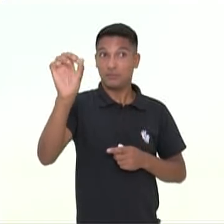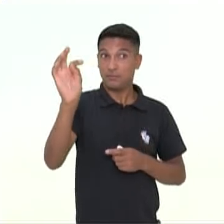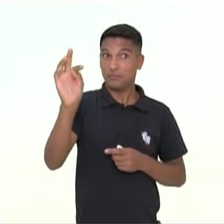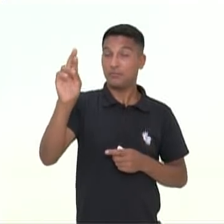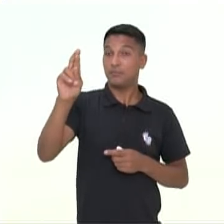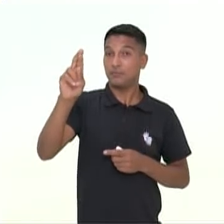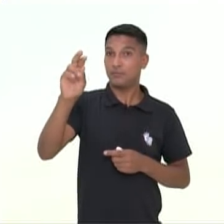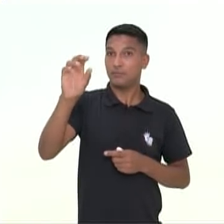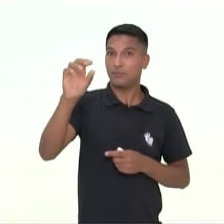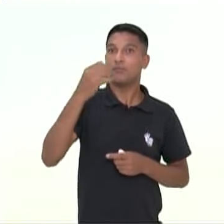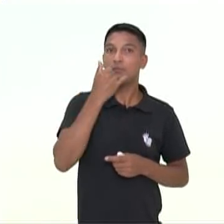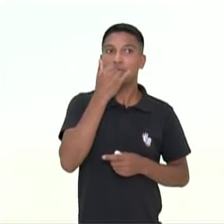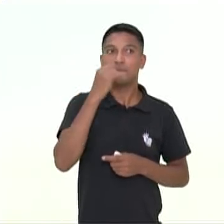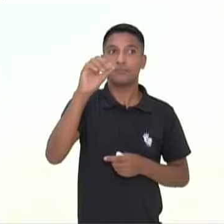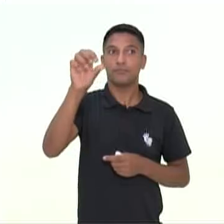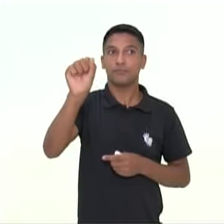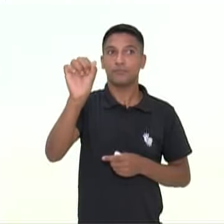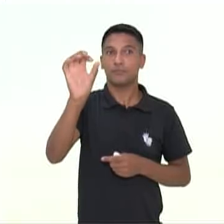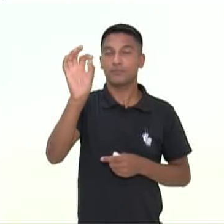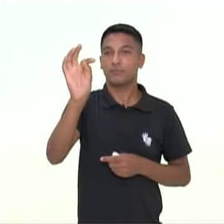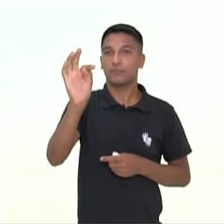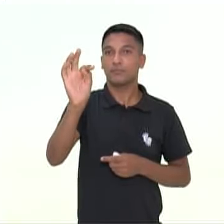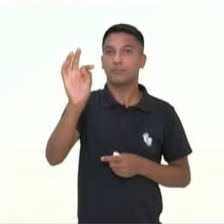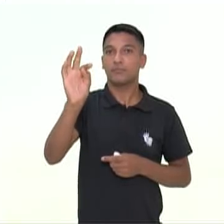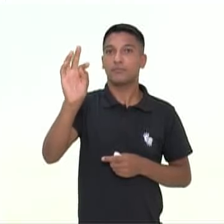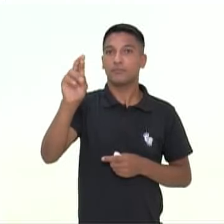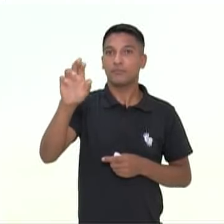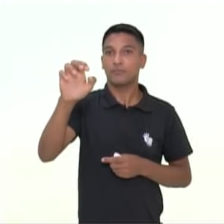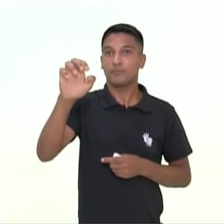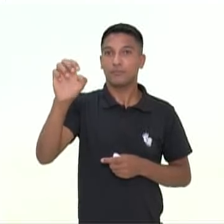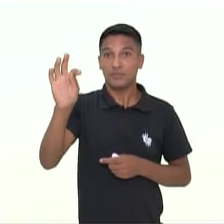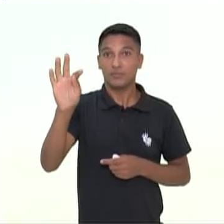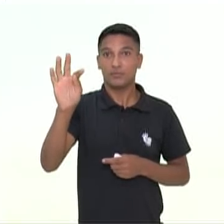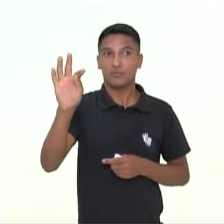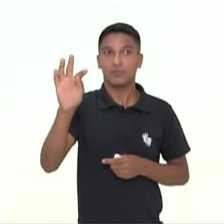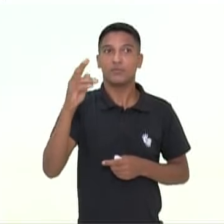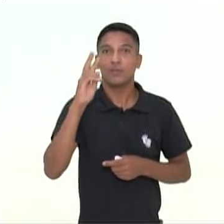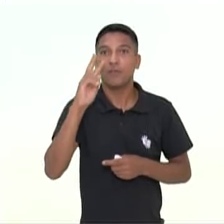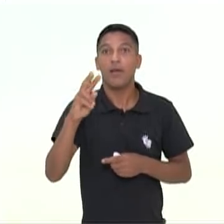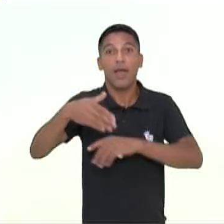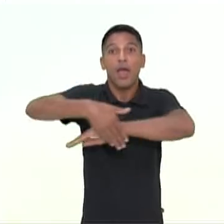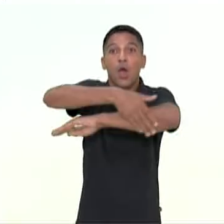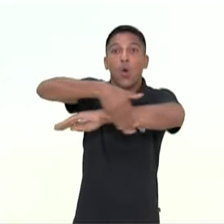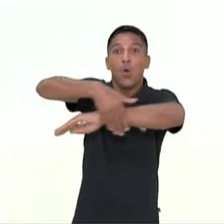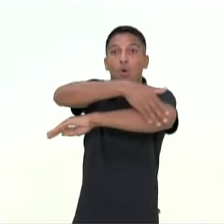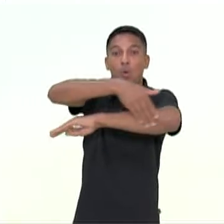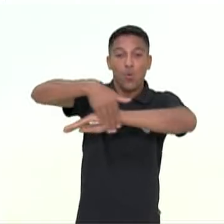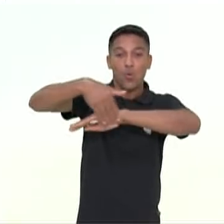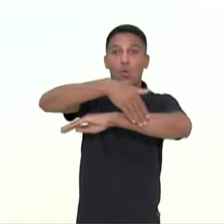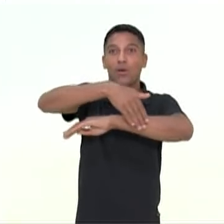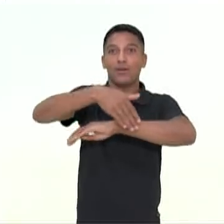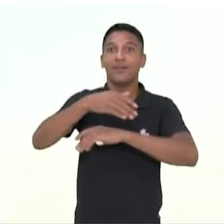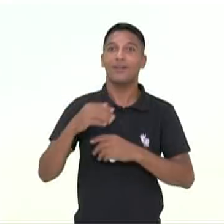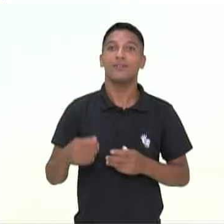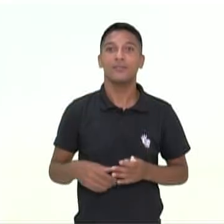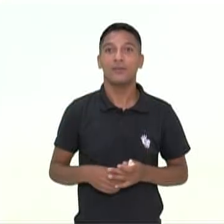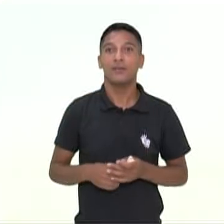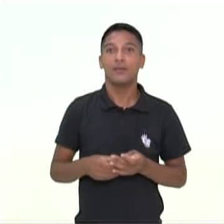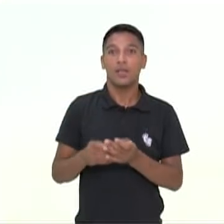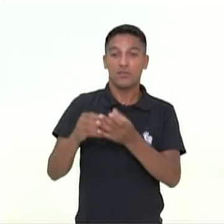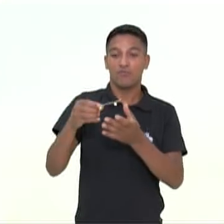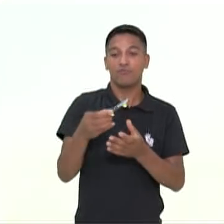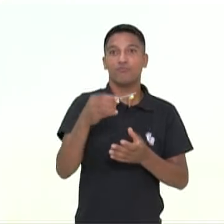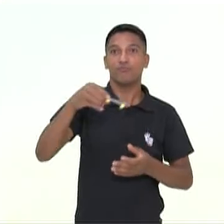necessitam de pistas para praticar. Com isso, as manobras também evoluíram. Em